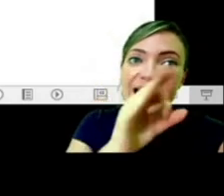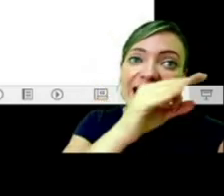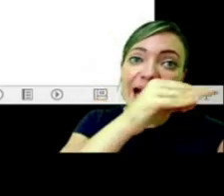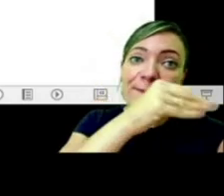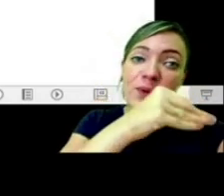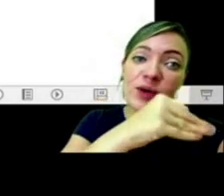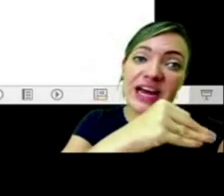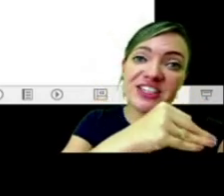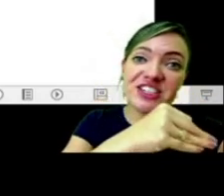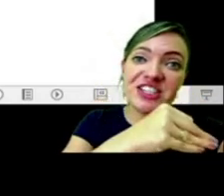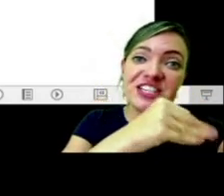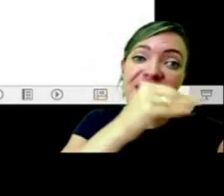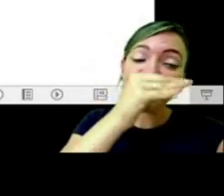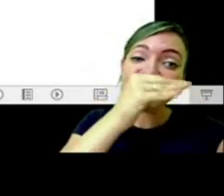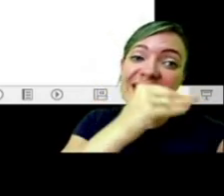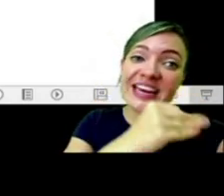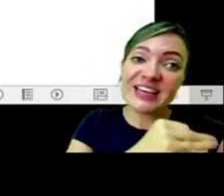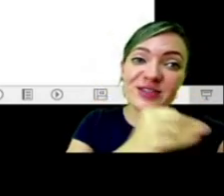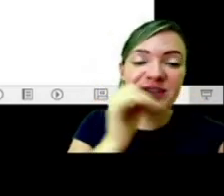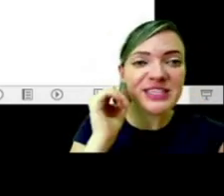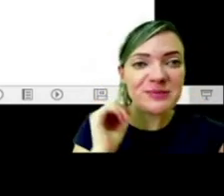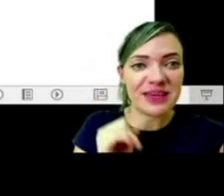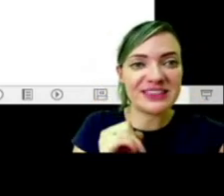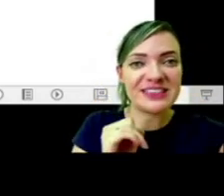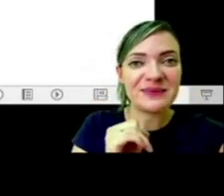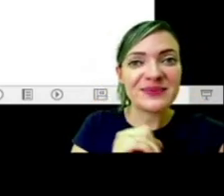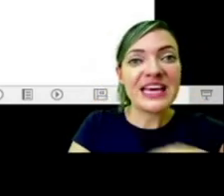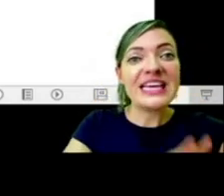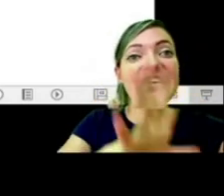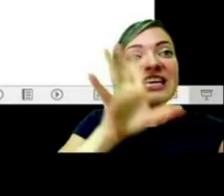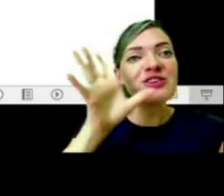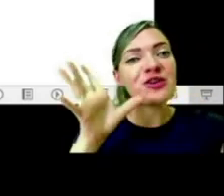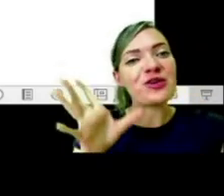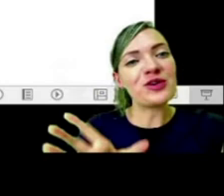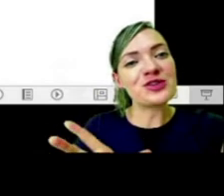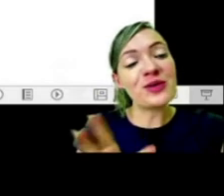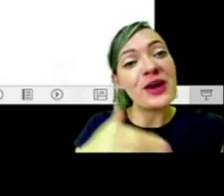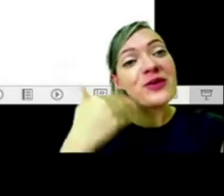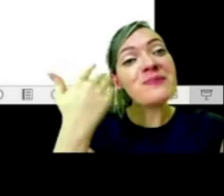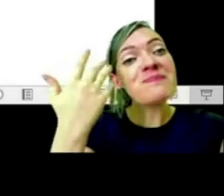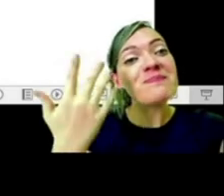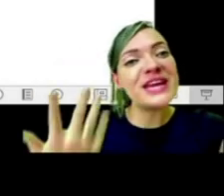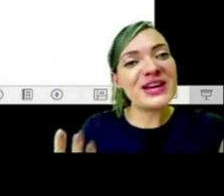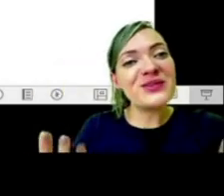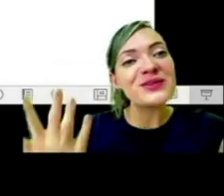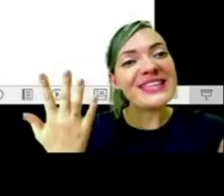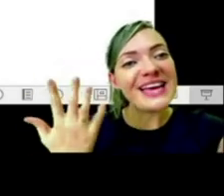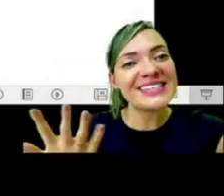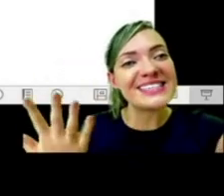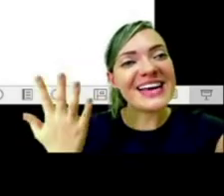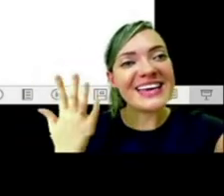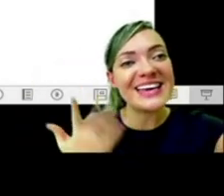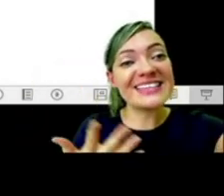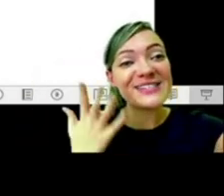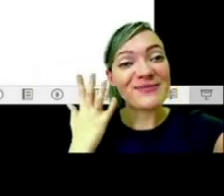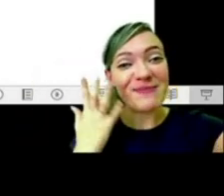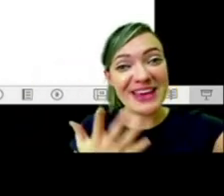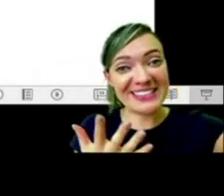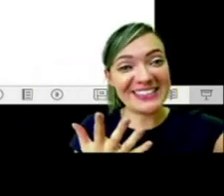Hábitat é a moradia, é o endereço da espécie. Nicho ecológico é o emprego